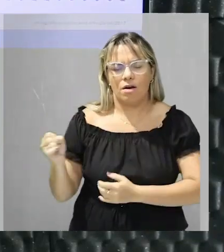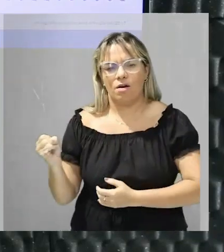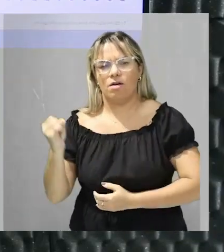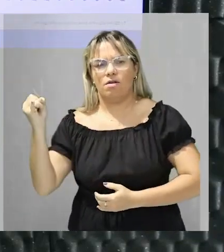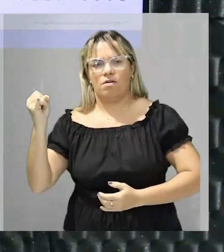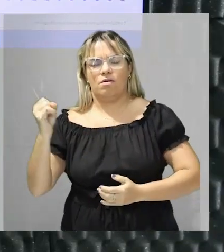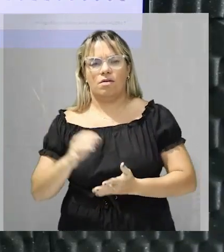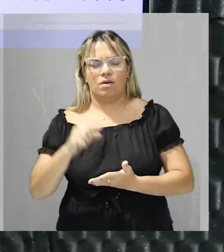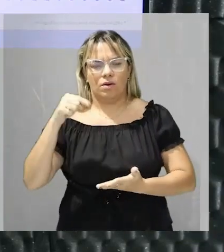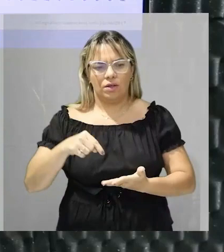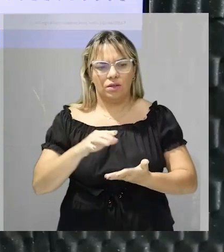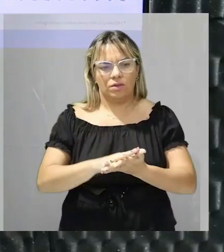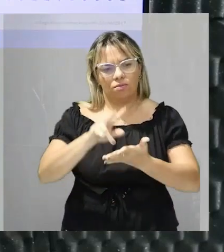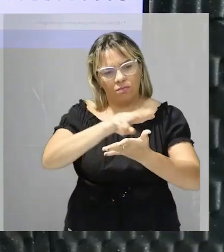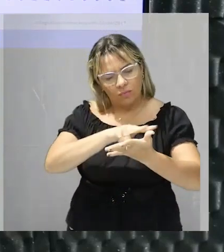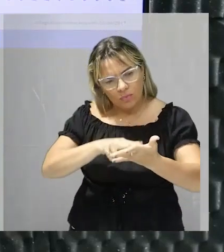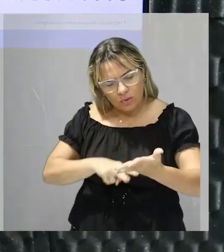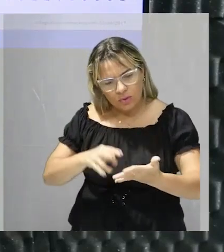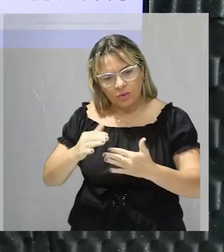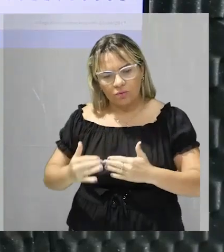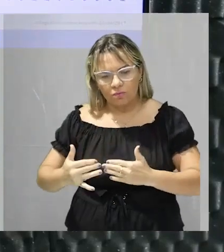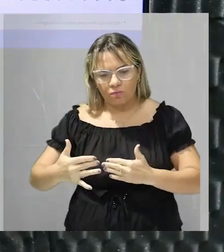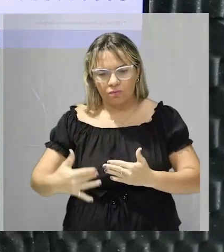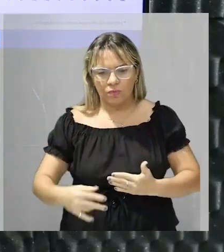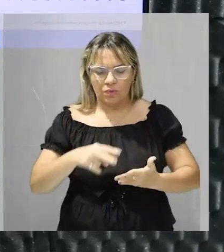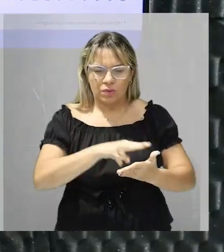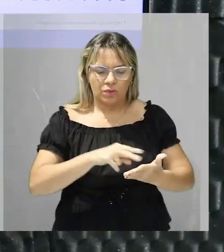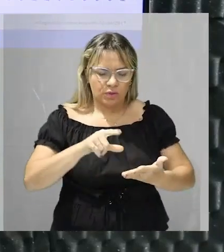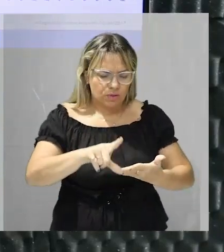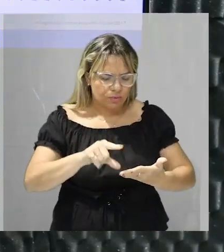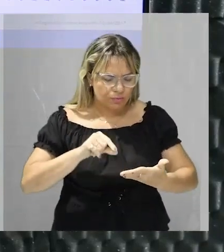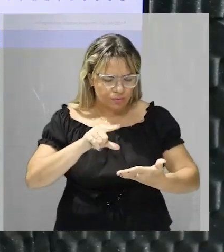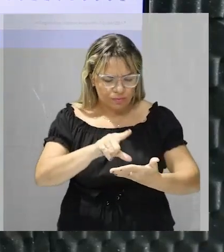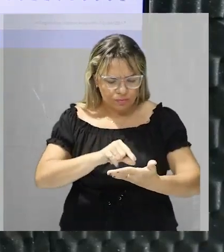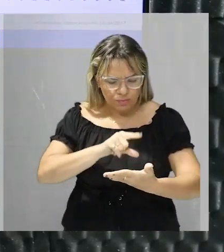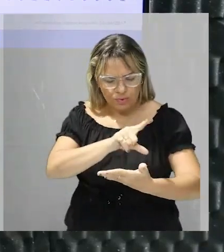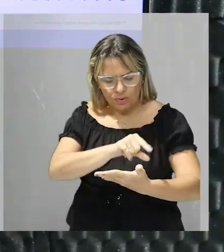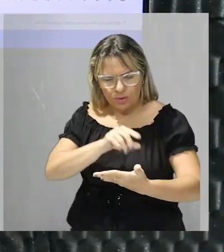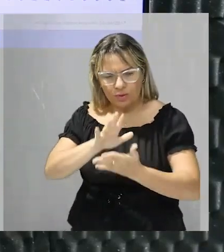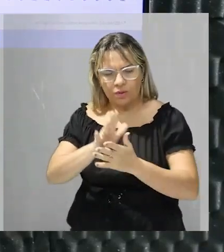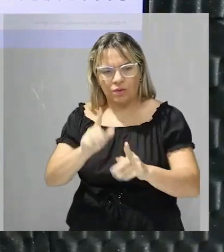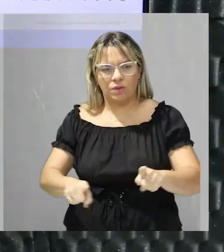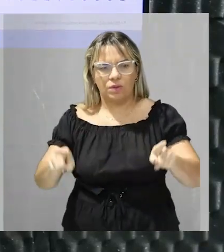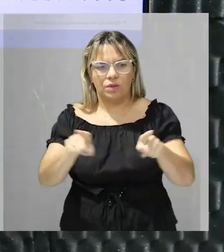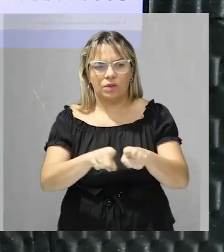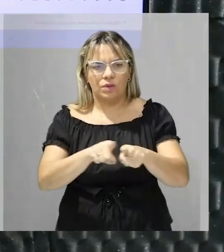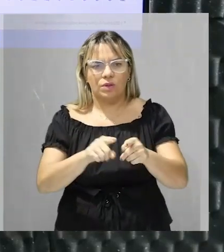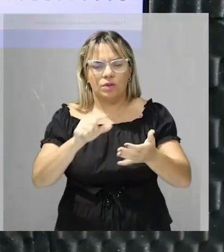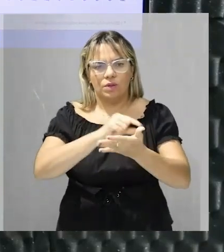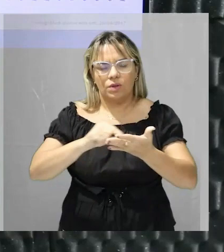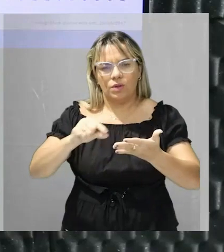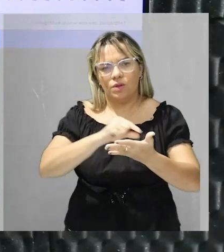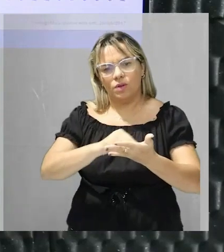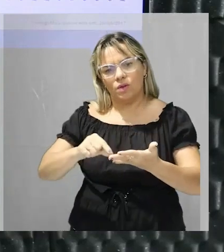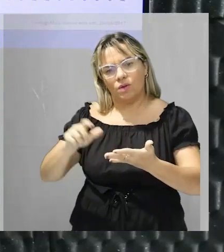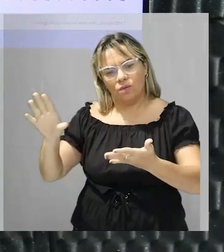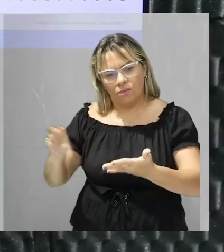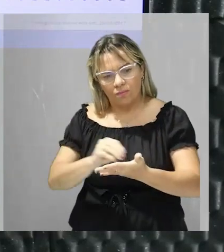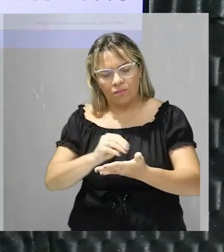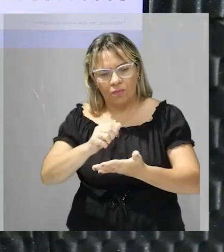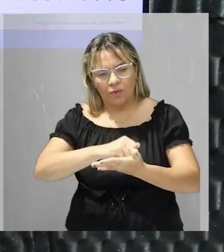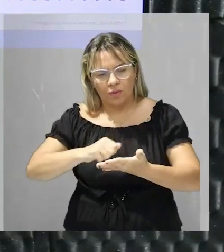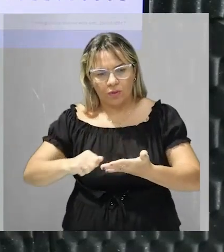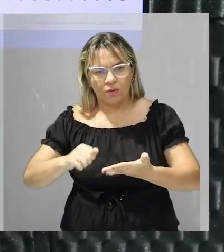passadas aqui durante a nossa leitura já vai selecionando aí no teu material também já vai fazendo o teu registro fazendo as